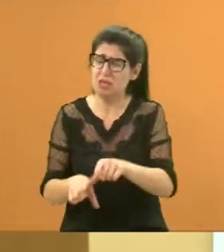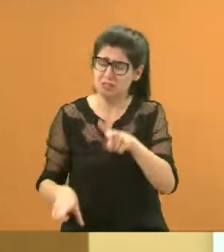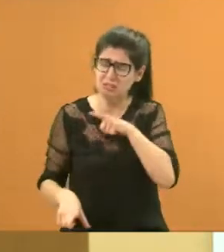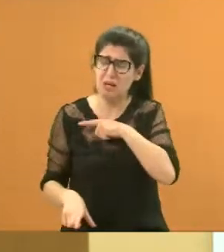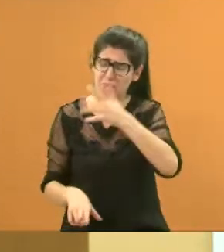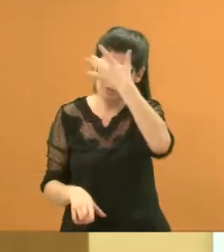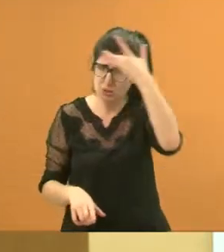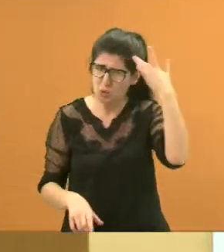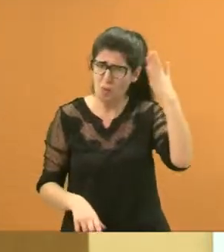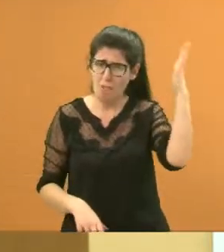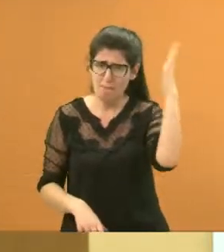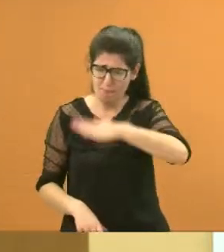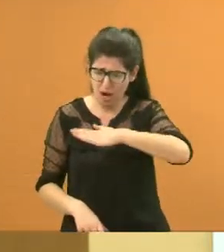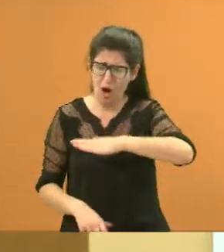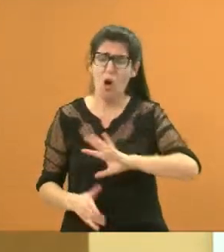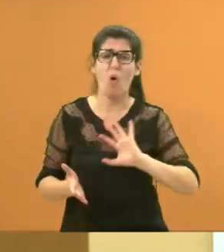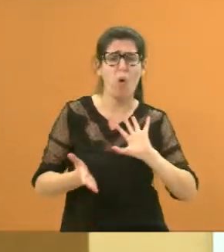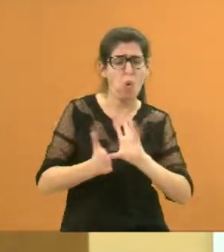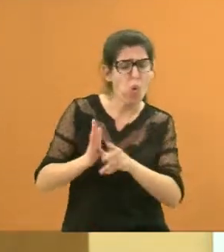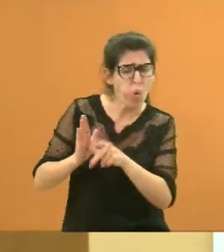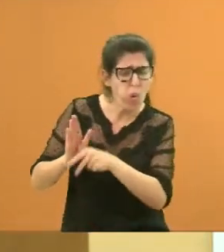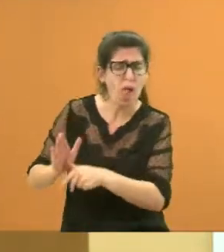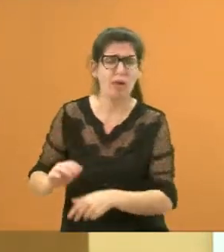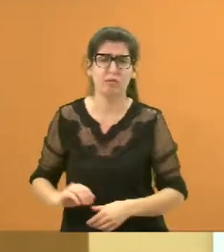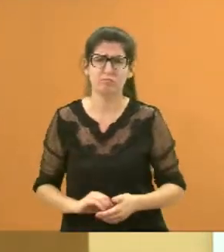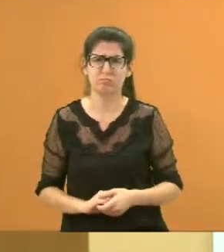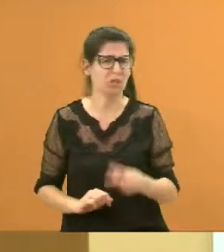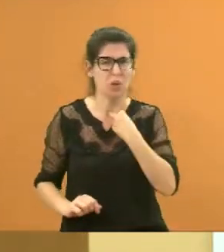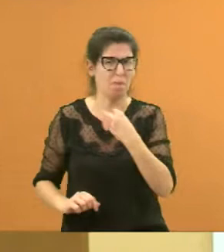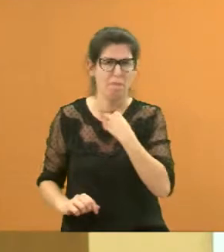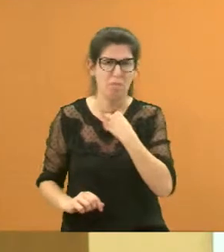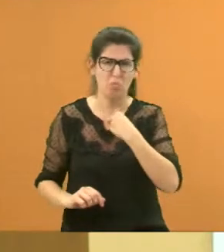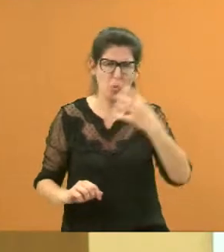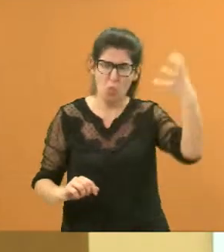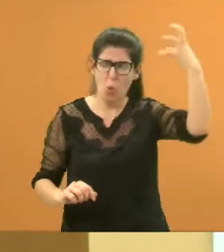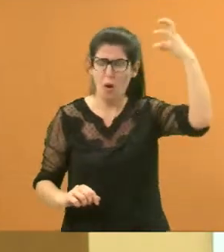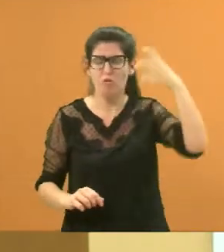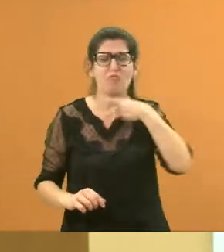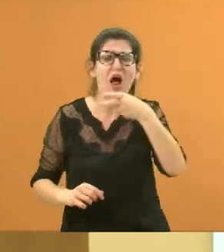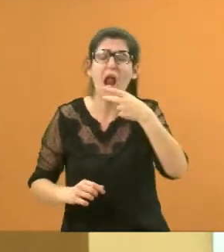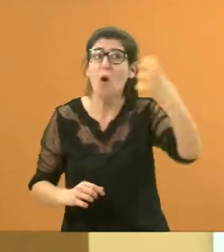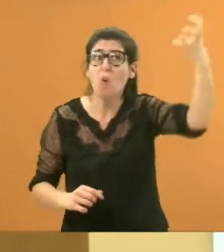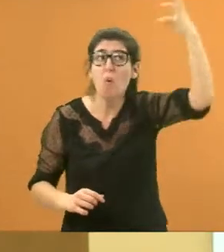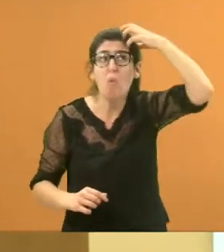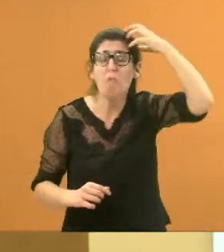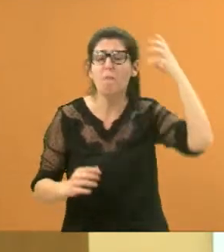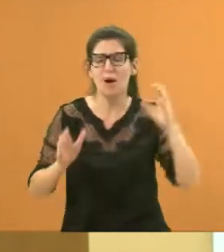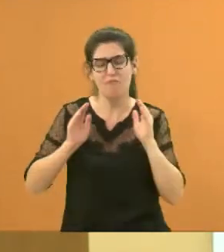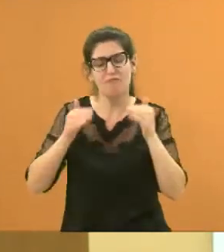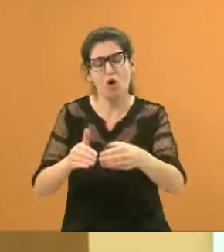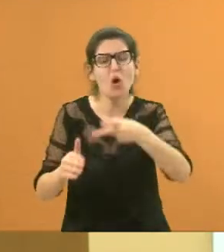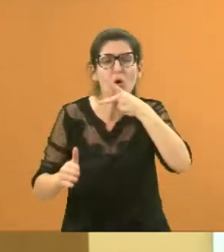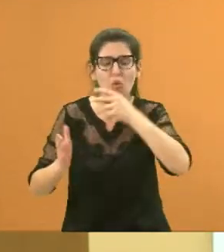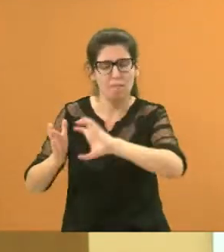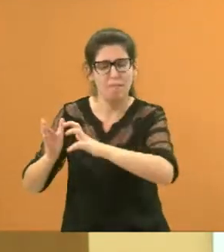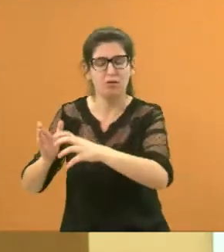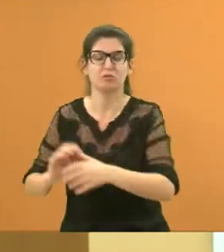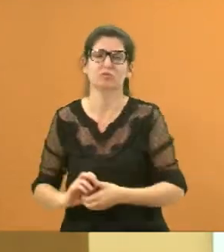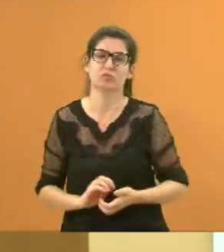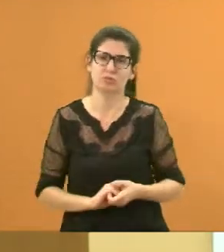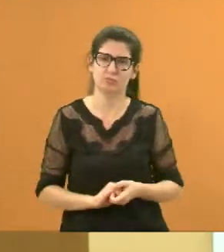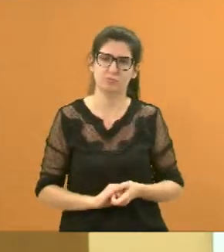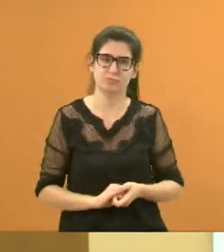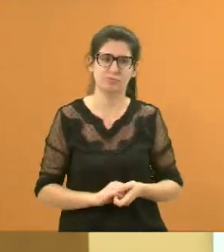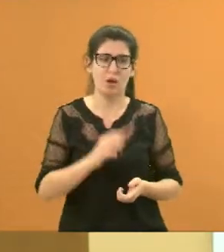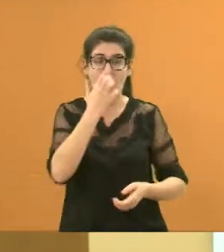rotulando as pessoas pelo que alguns cometem. E agora eu estava dizendo para ele, né, que a bazuca virou para o PSDB num momento ruim, porque nós estamos num